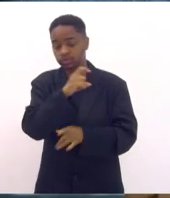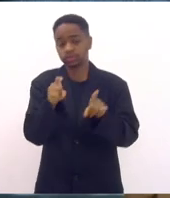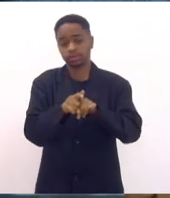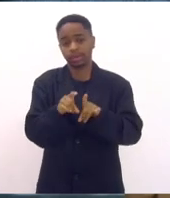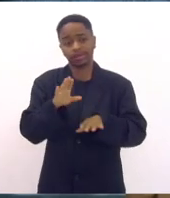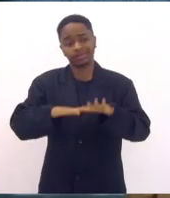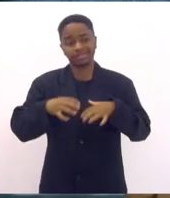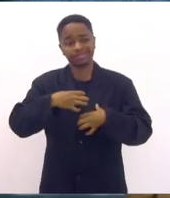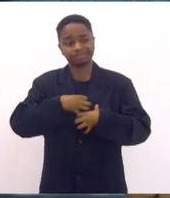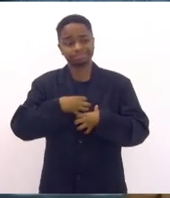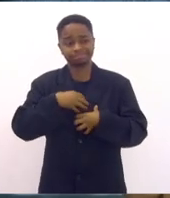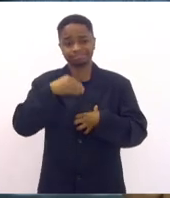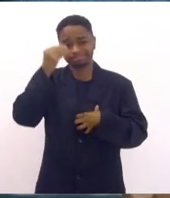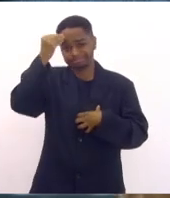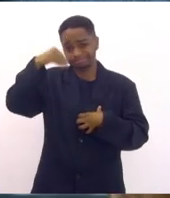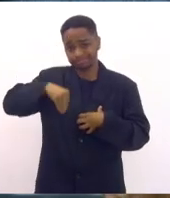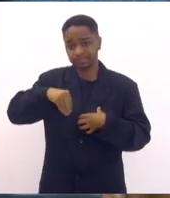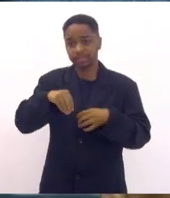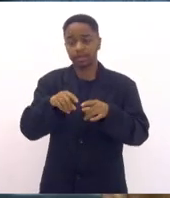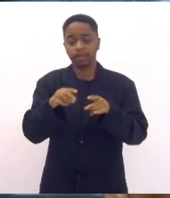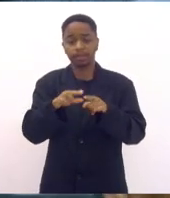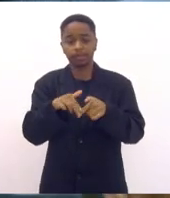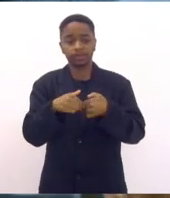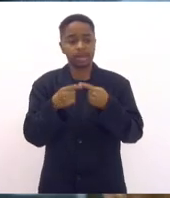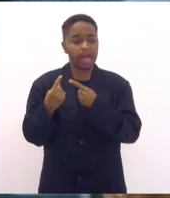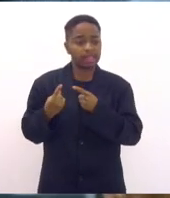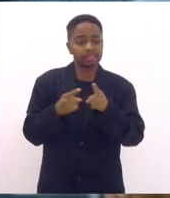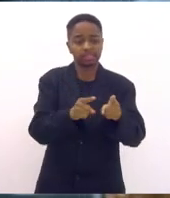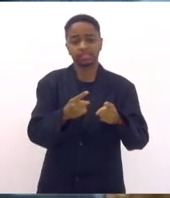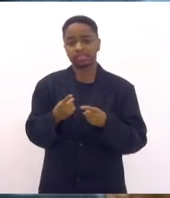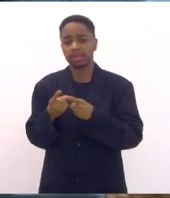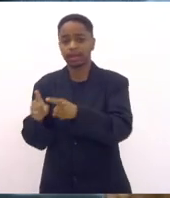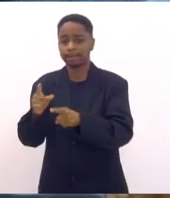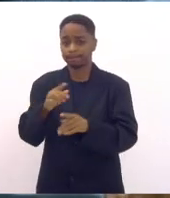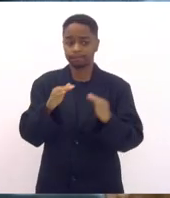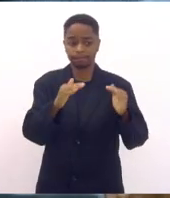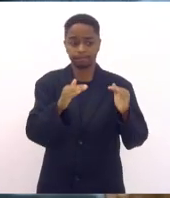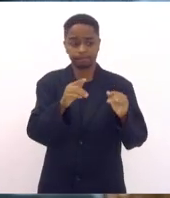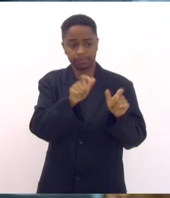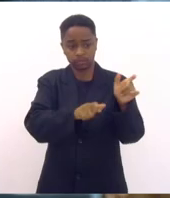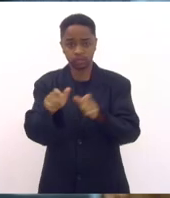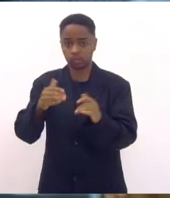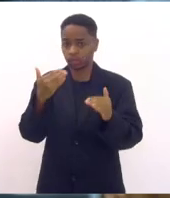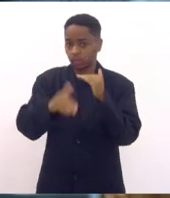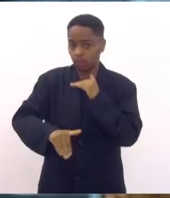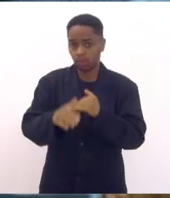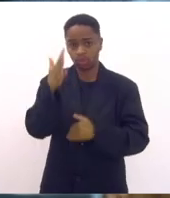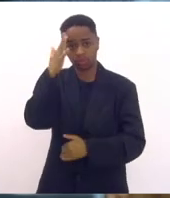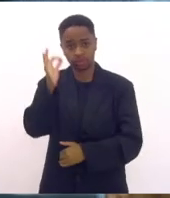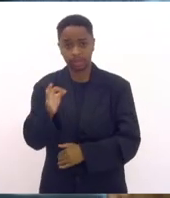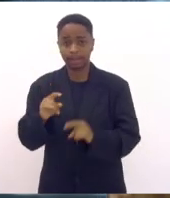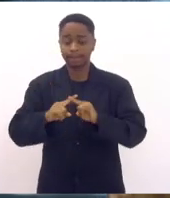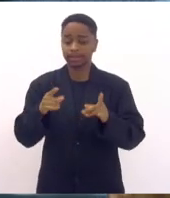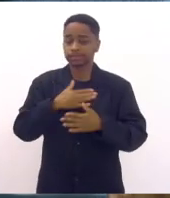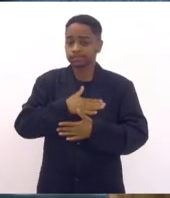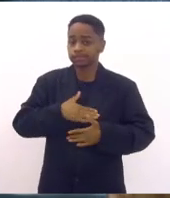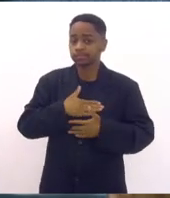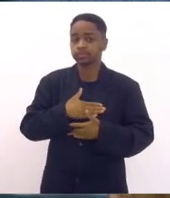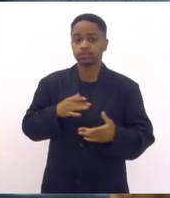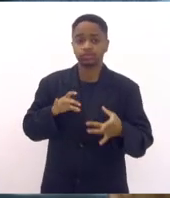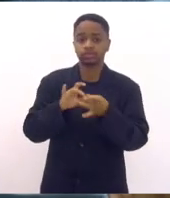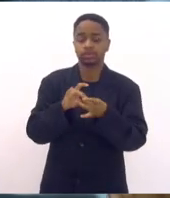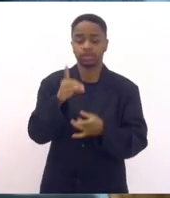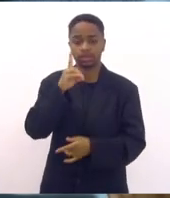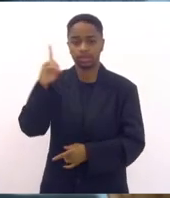M das vezes com ataques com pessoas que não concordam não entendem mas ela é prazerosa ante Deus e